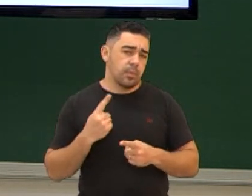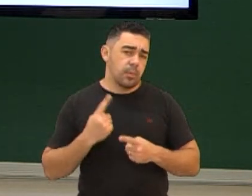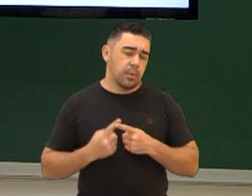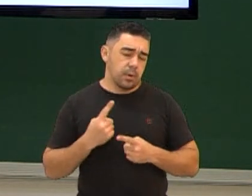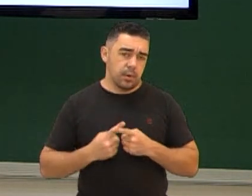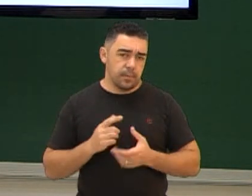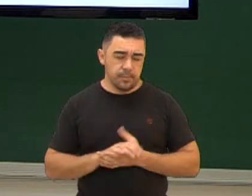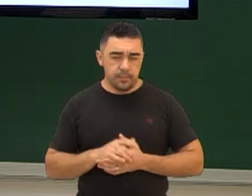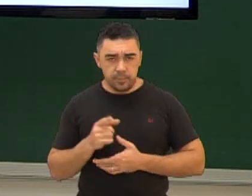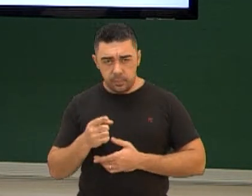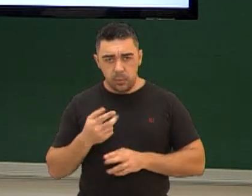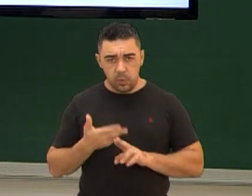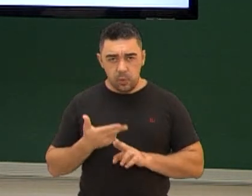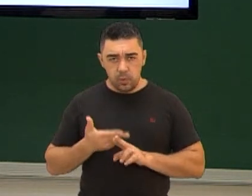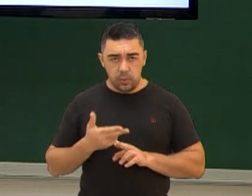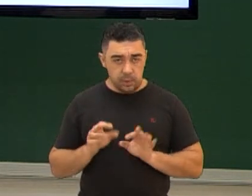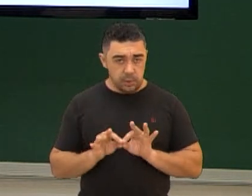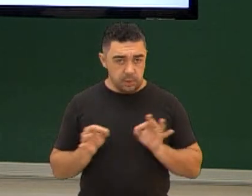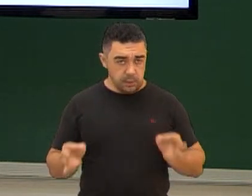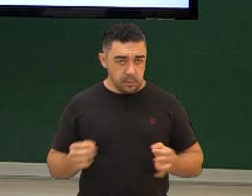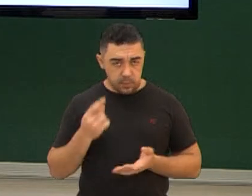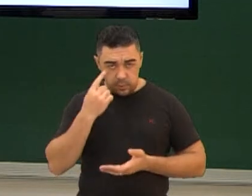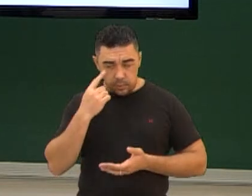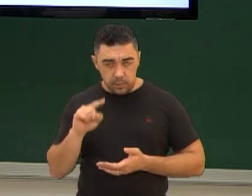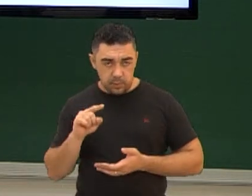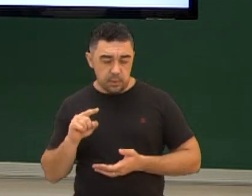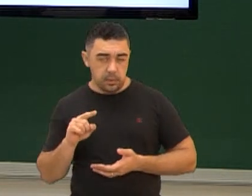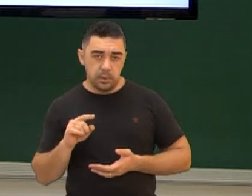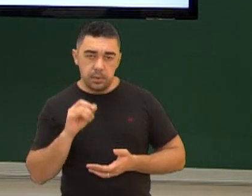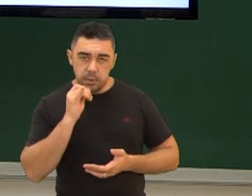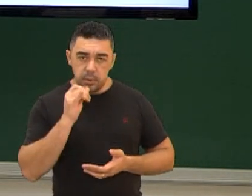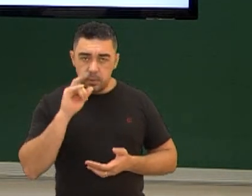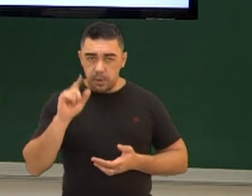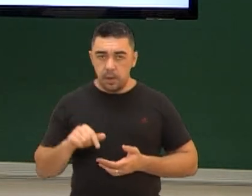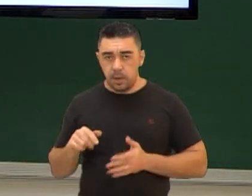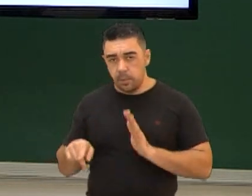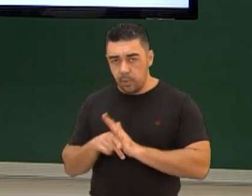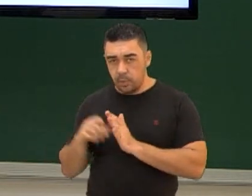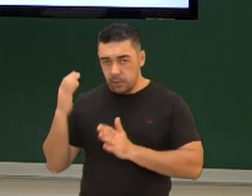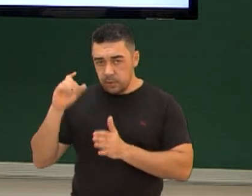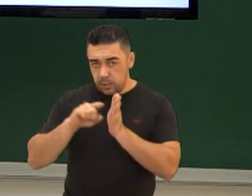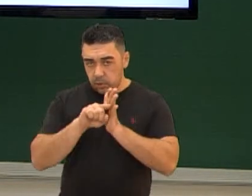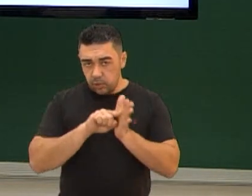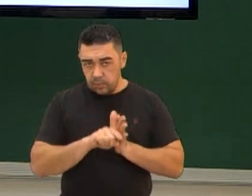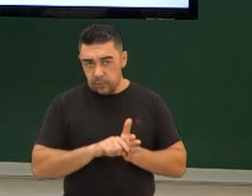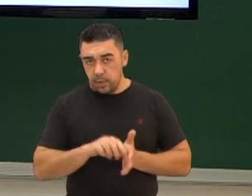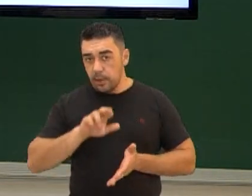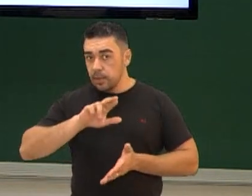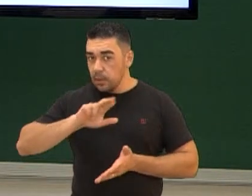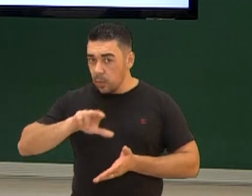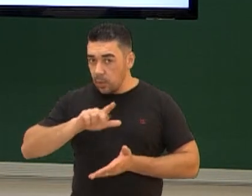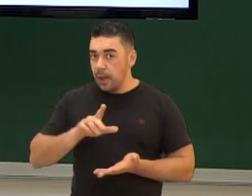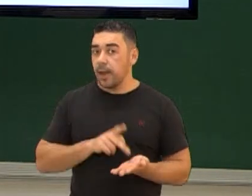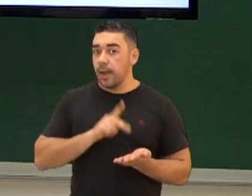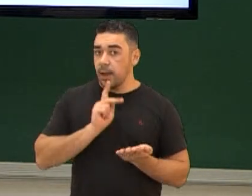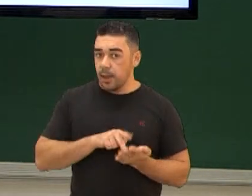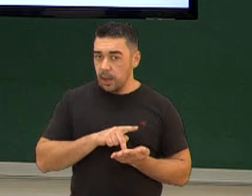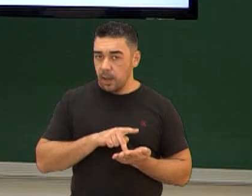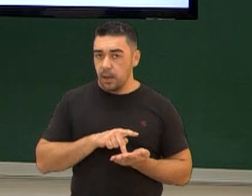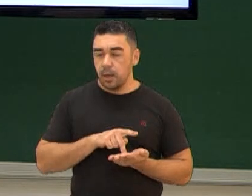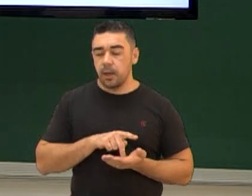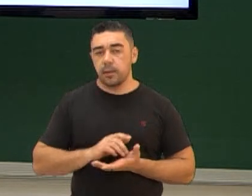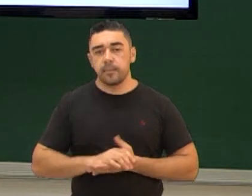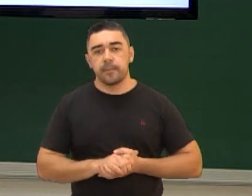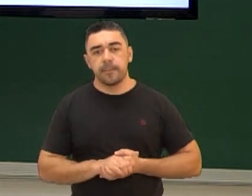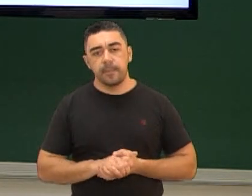Um modelo que a gente vai usar aqui, que é simples, lembrando que modelos científicos não são a realidade, né, em